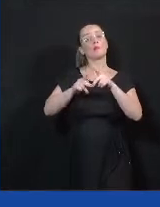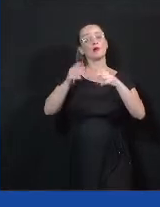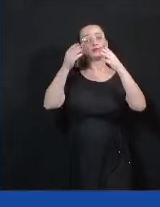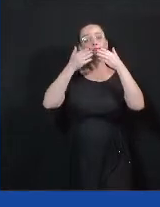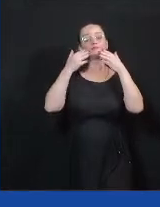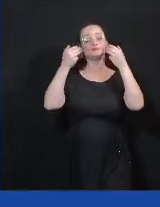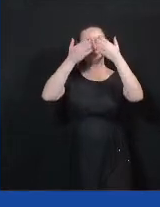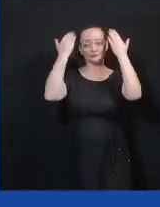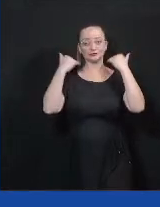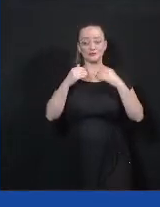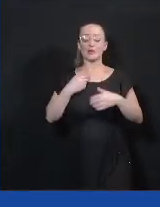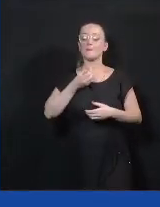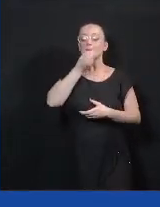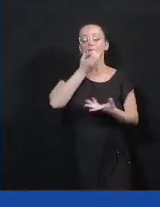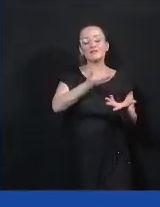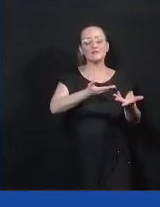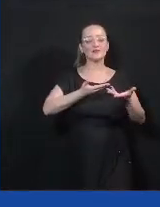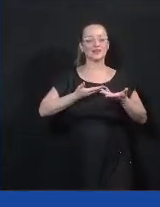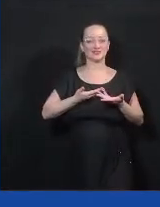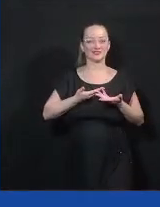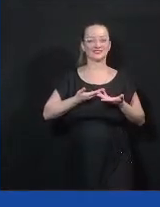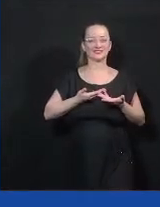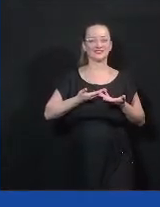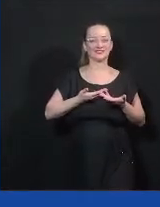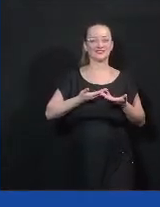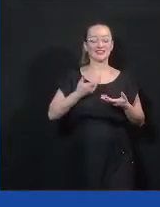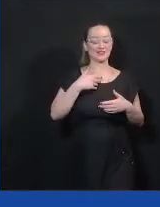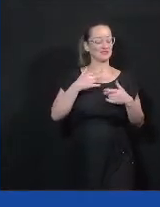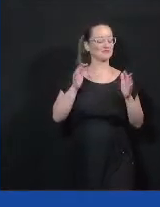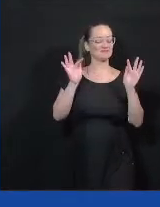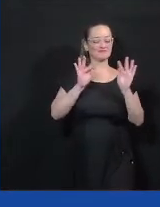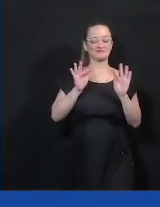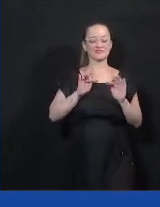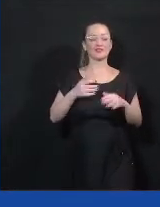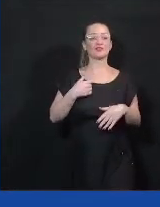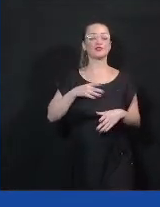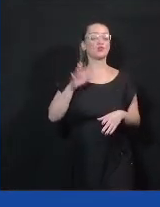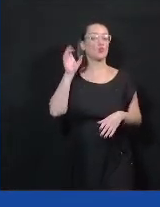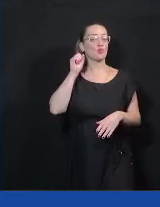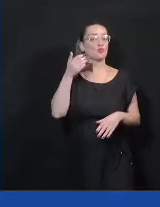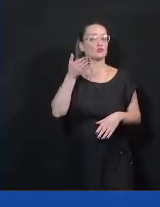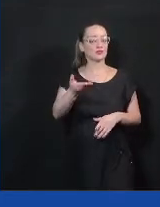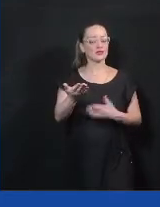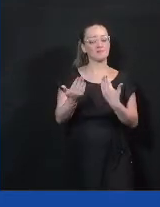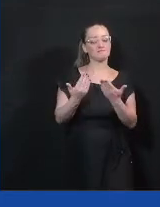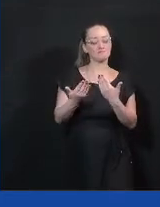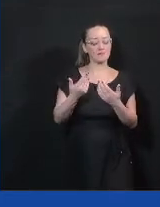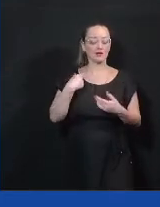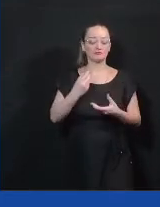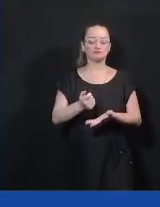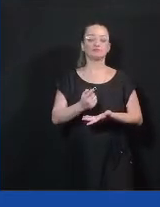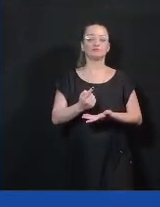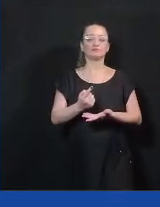muito bem-vindo. Estamos aqui muito felizes de poder escutar você e trazer esse tema que